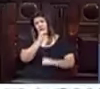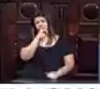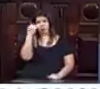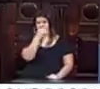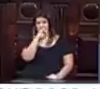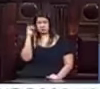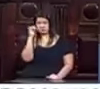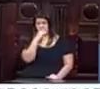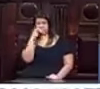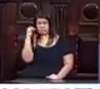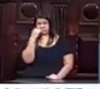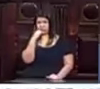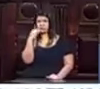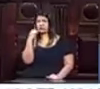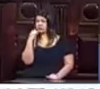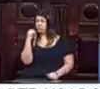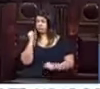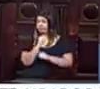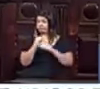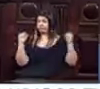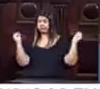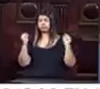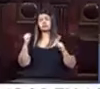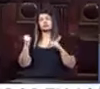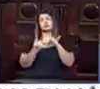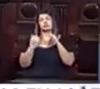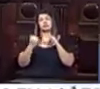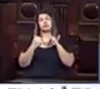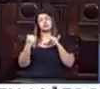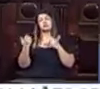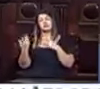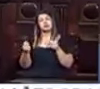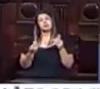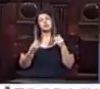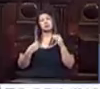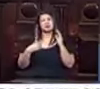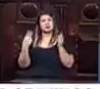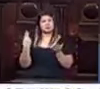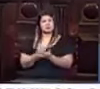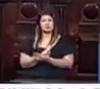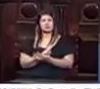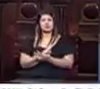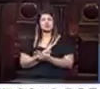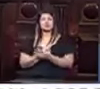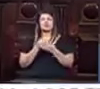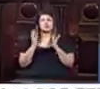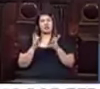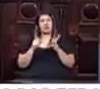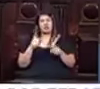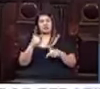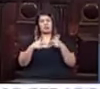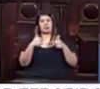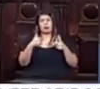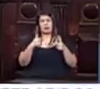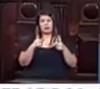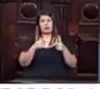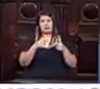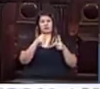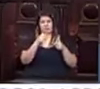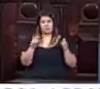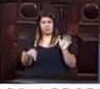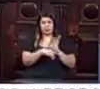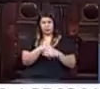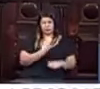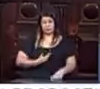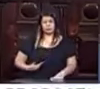empresas que são concessionárias, que muitas vezes instituições públicas não pagam. Então, por